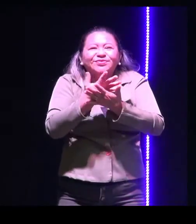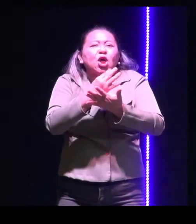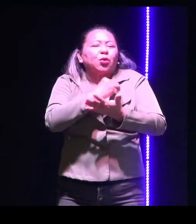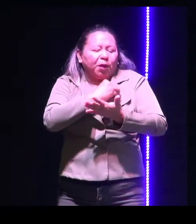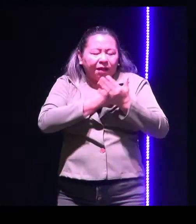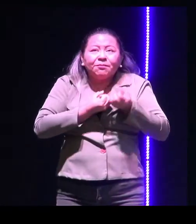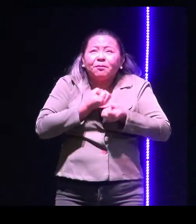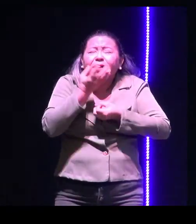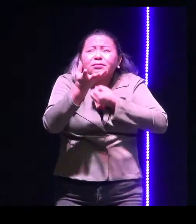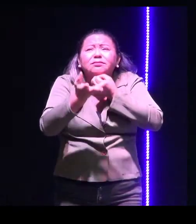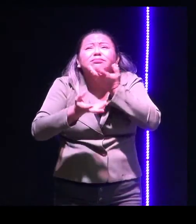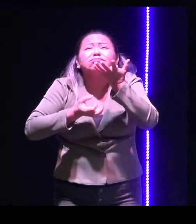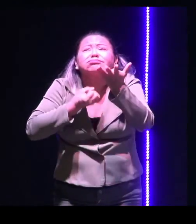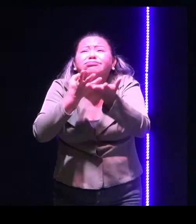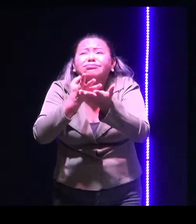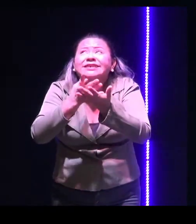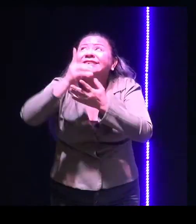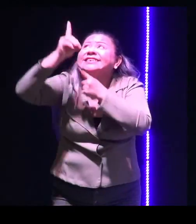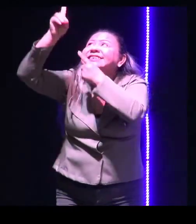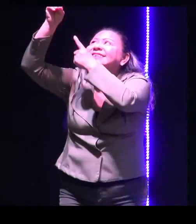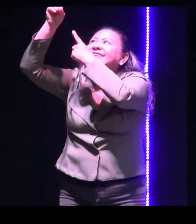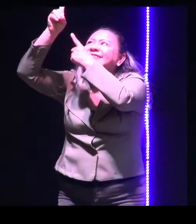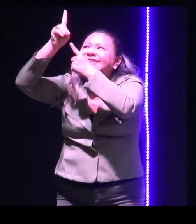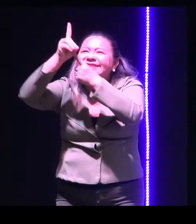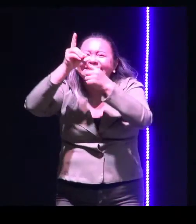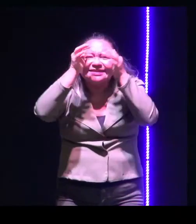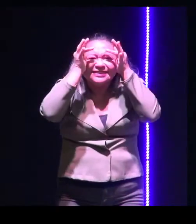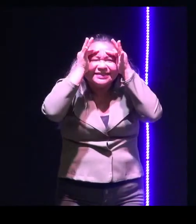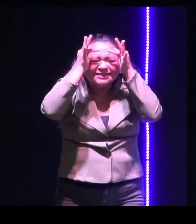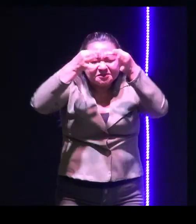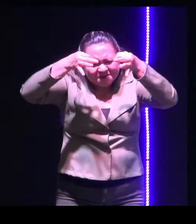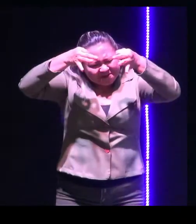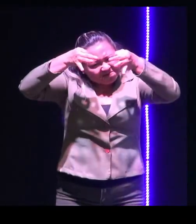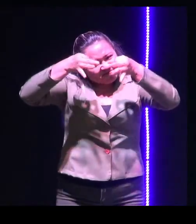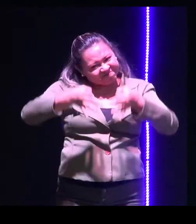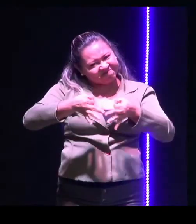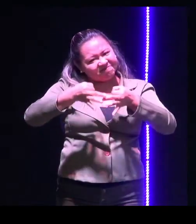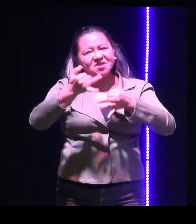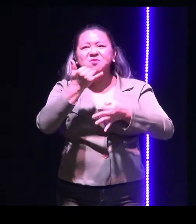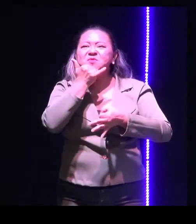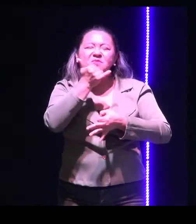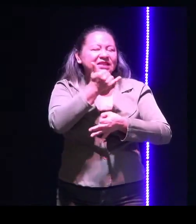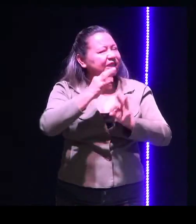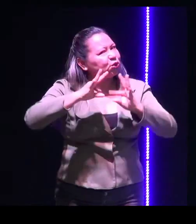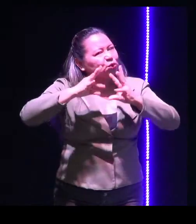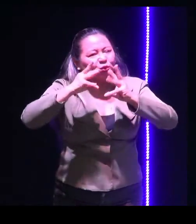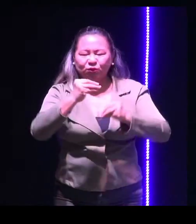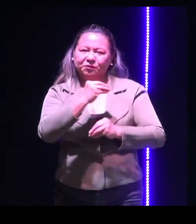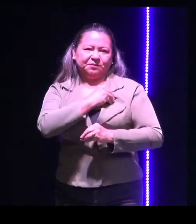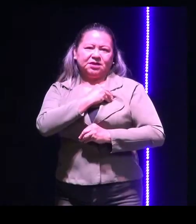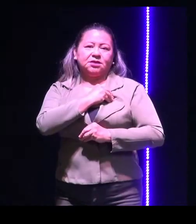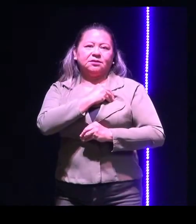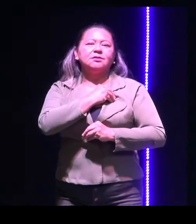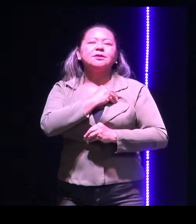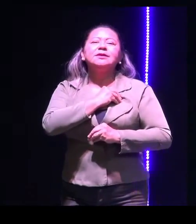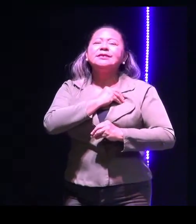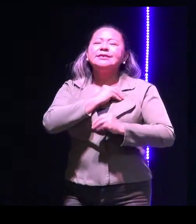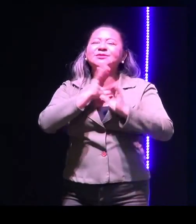nossos pecados, Ele é fiel e justo para nos perdoar os pecados e